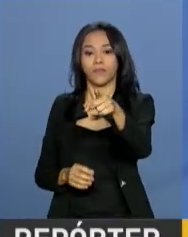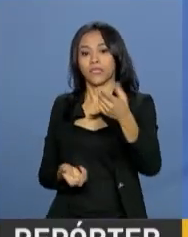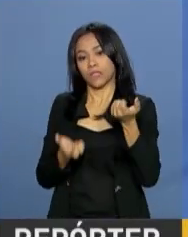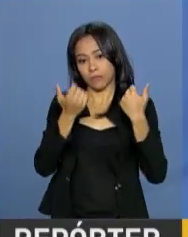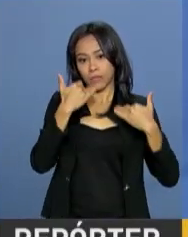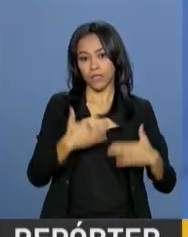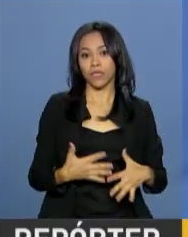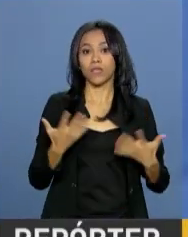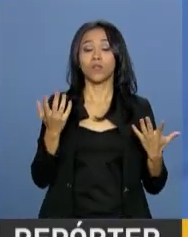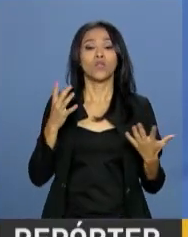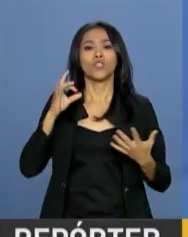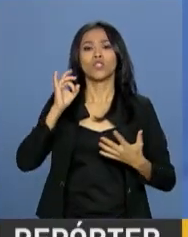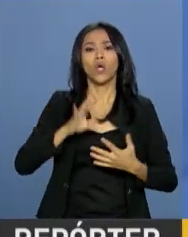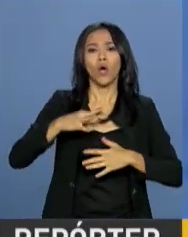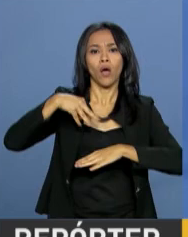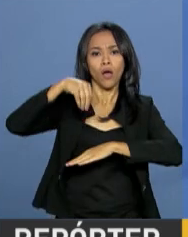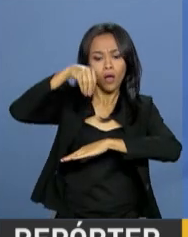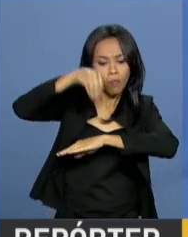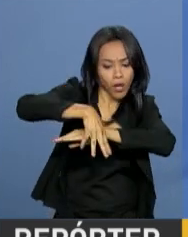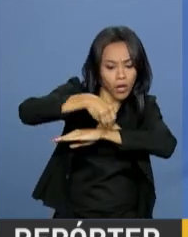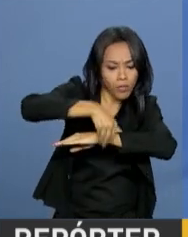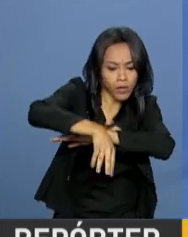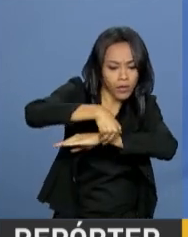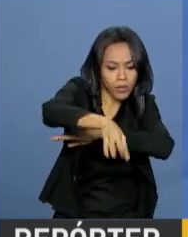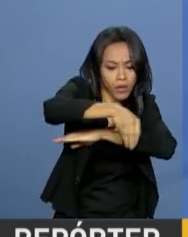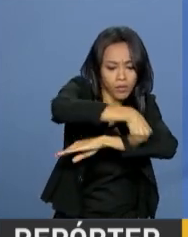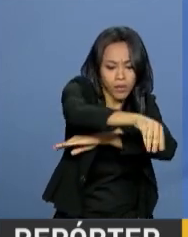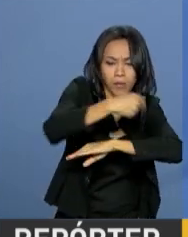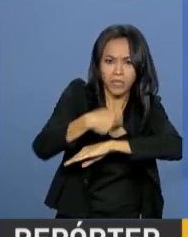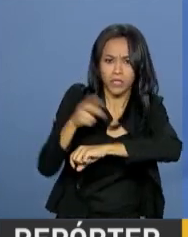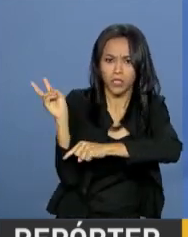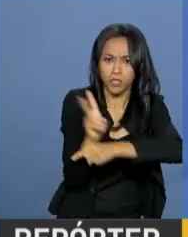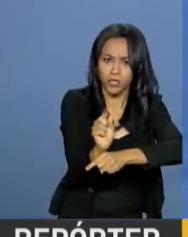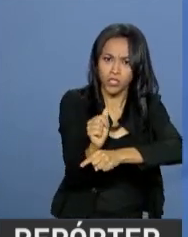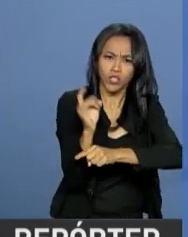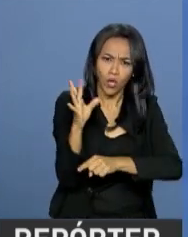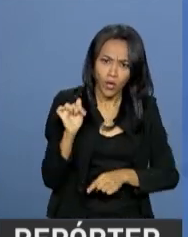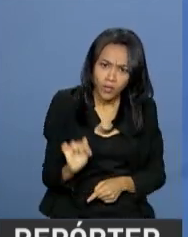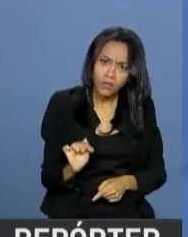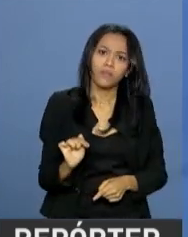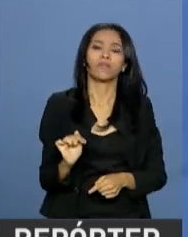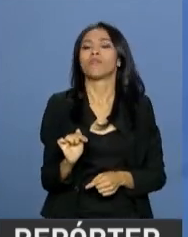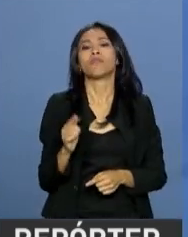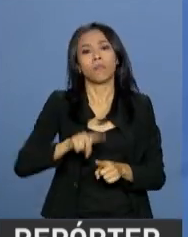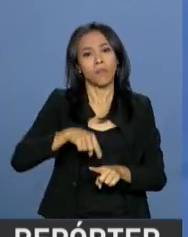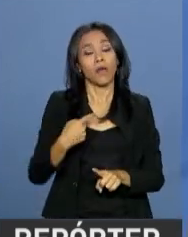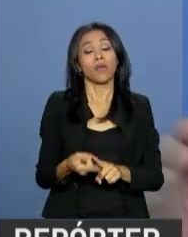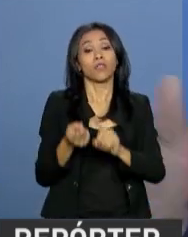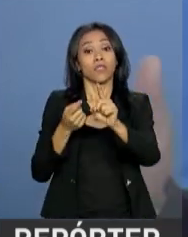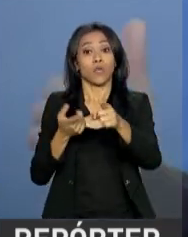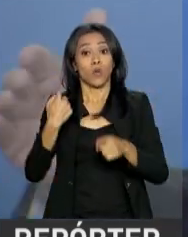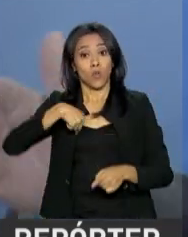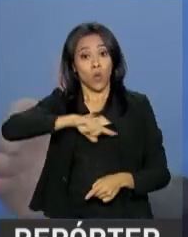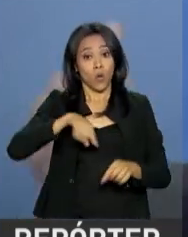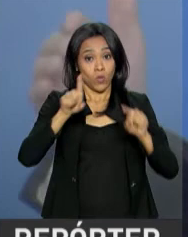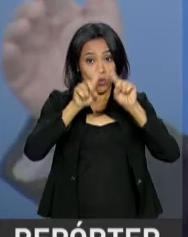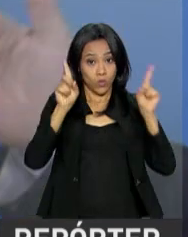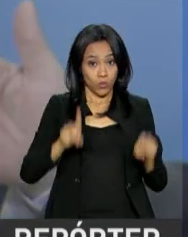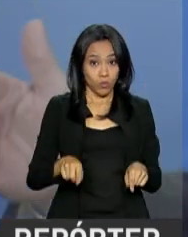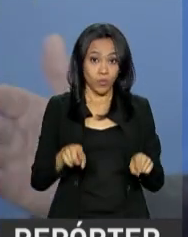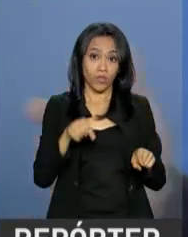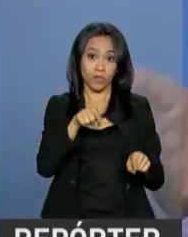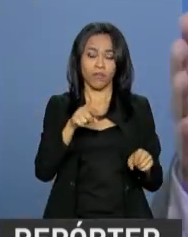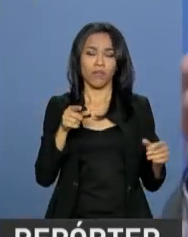apenas o crédito por essa razão o nosso plano safra que agora é plurianual ele vai até